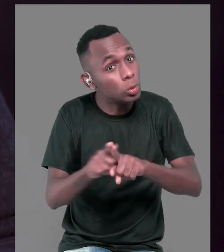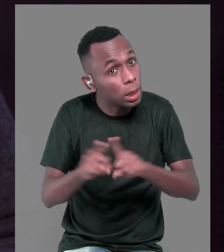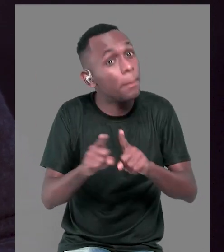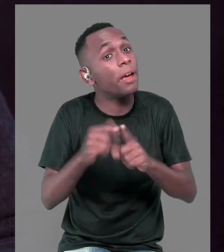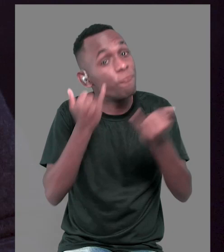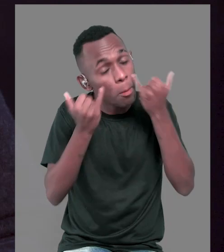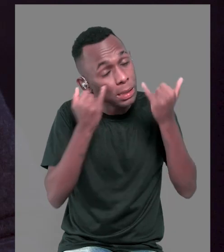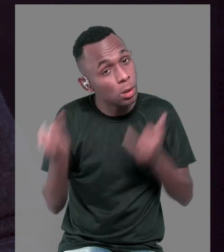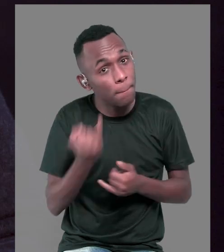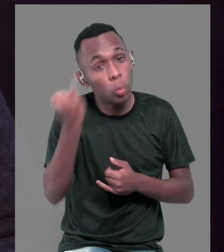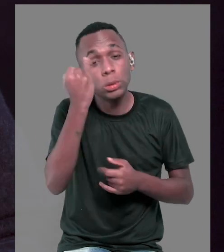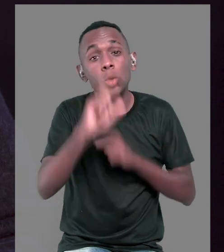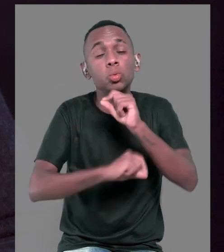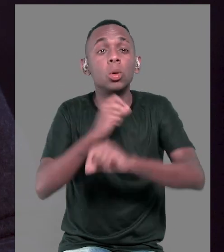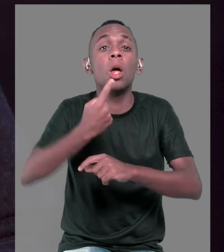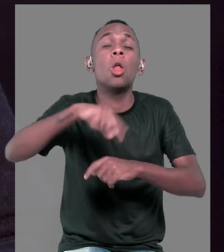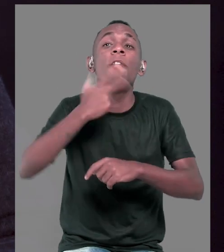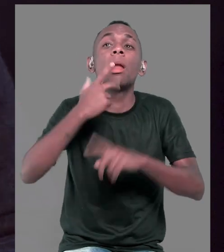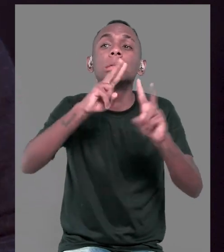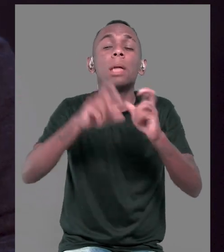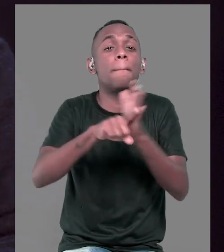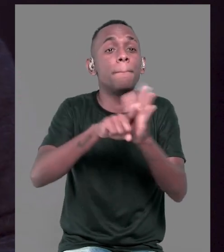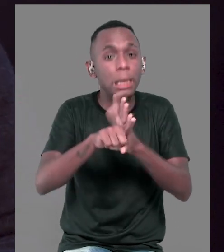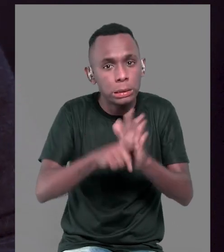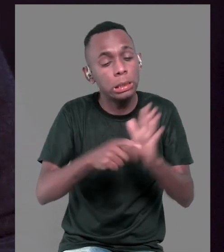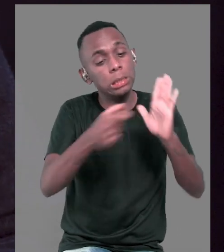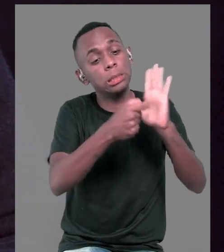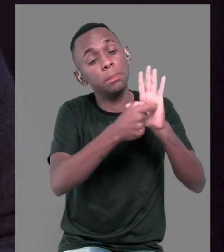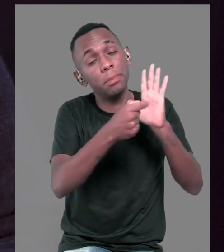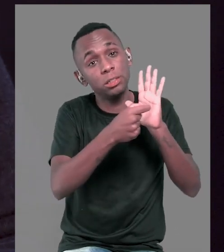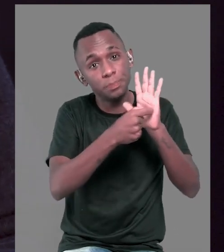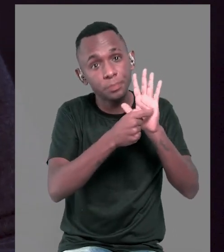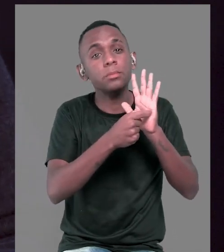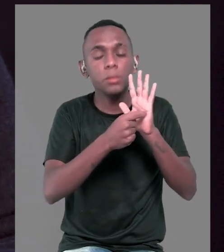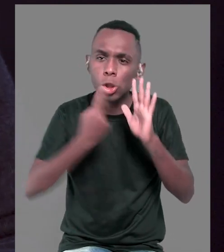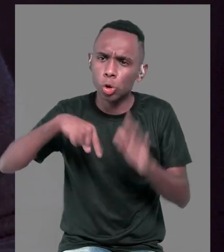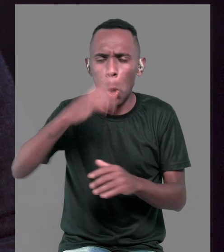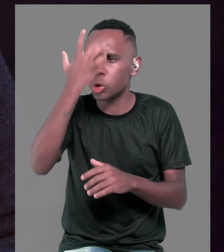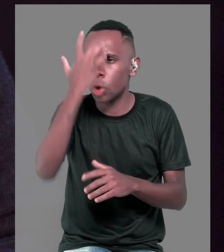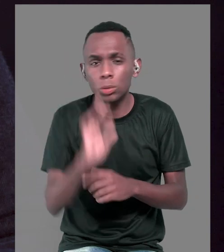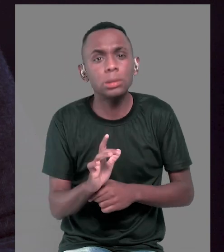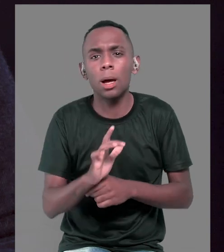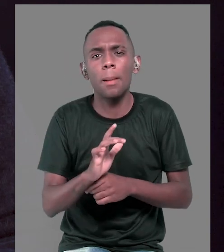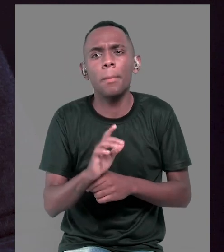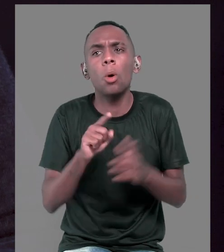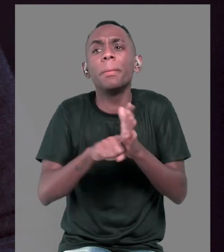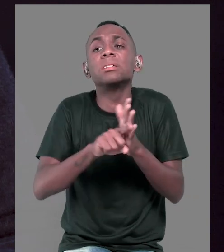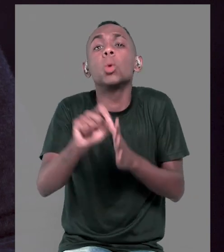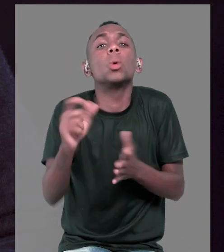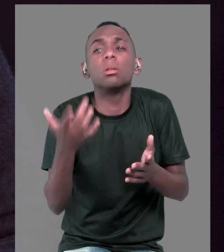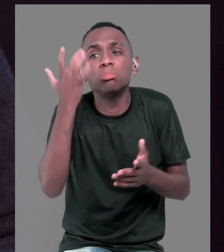nós estamos falando de pesquisa sobre inteligência artificial, nós não sabemos o que está sendo pesquisado.